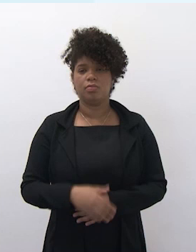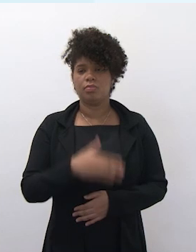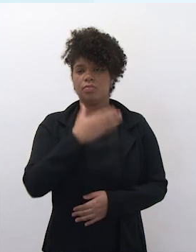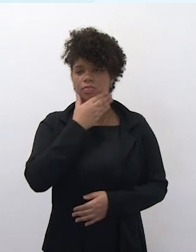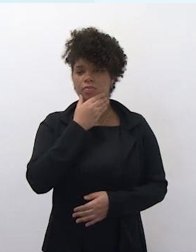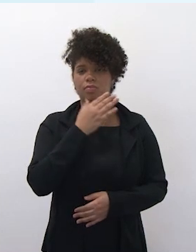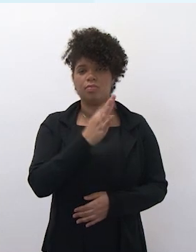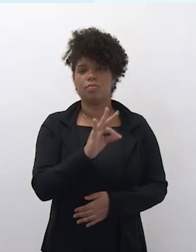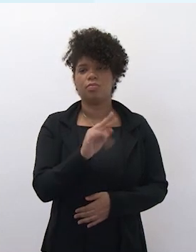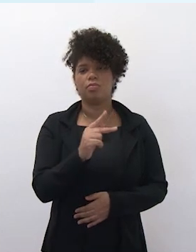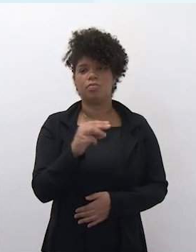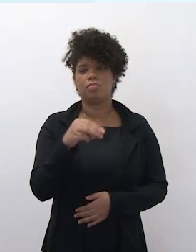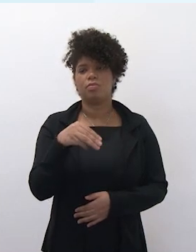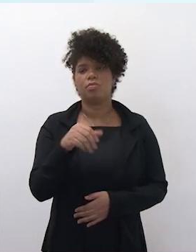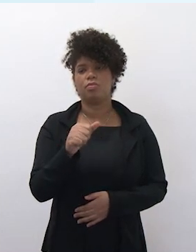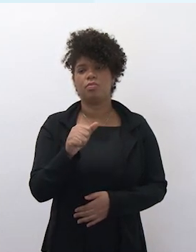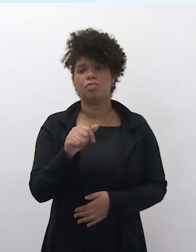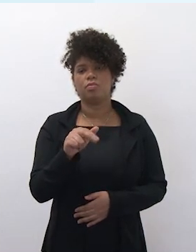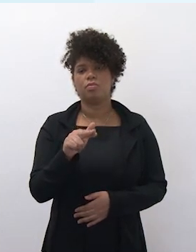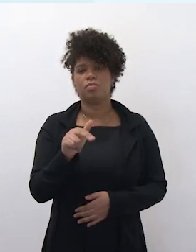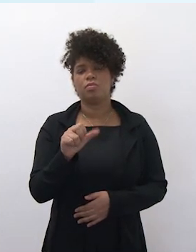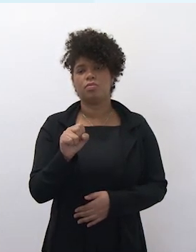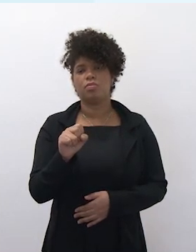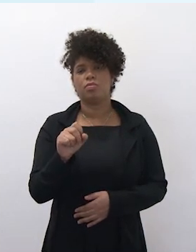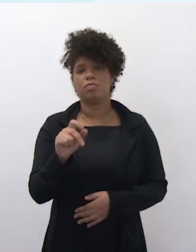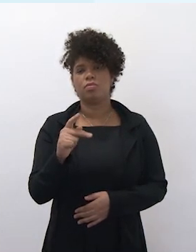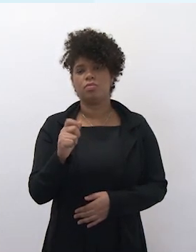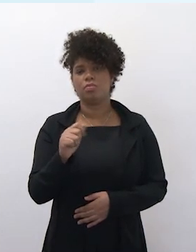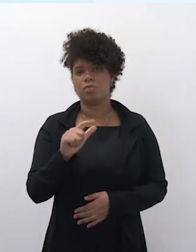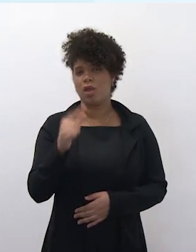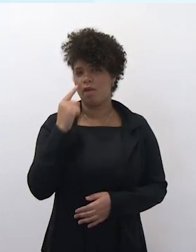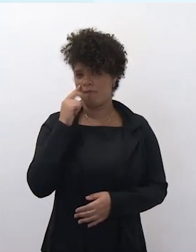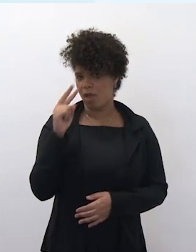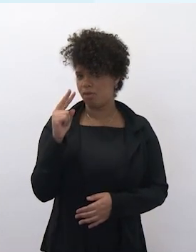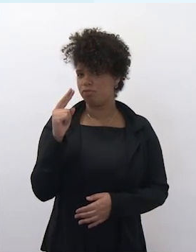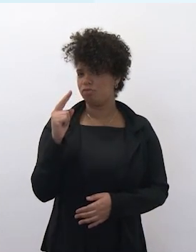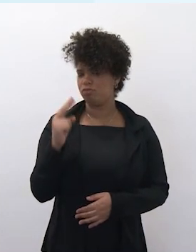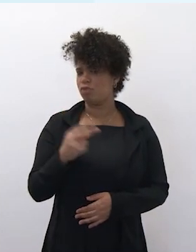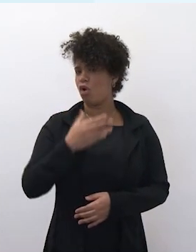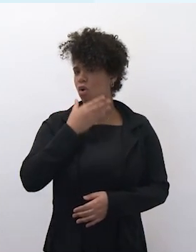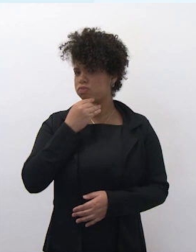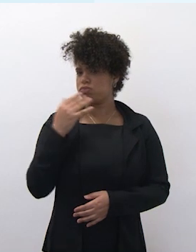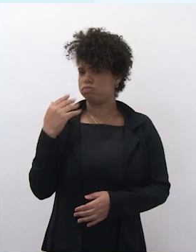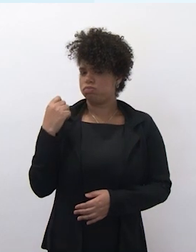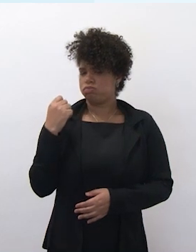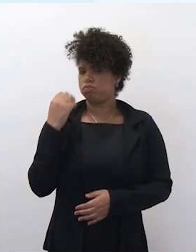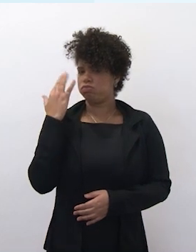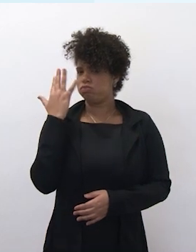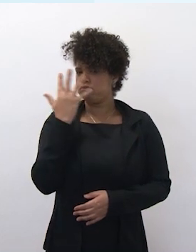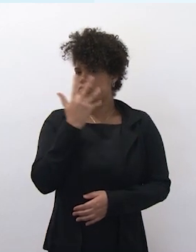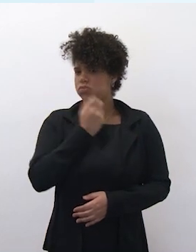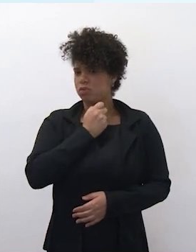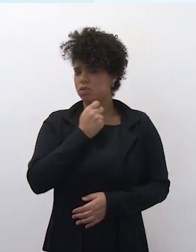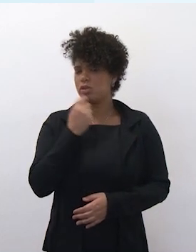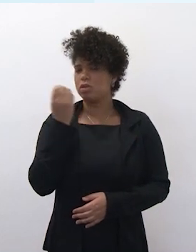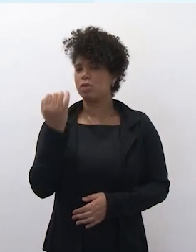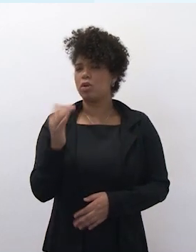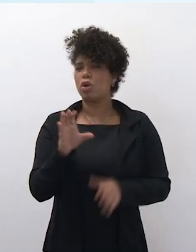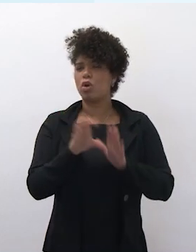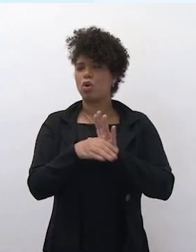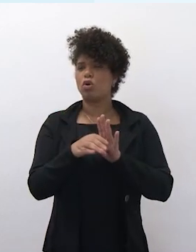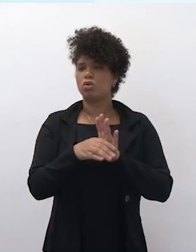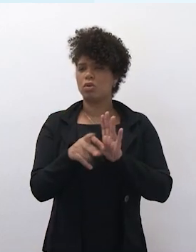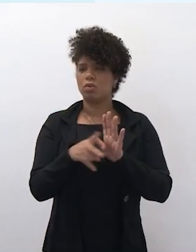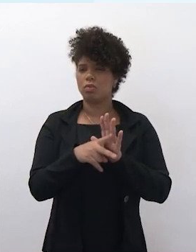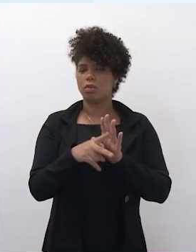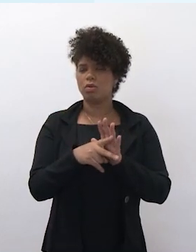Thomas Humphrey Marshall. Olha só, que bonitão, né? A origem do conceito de cidadania se encontra na Europa